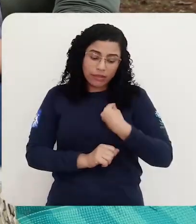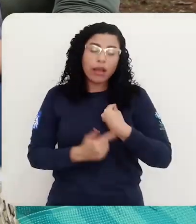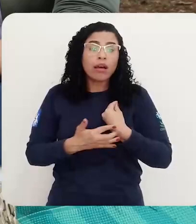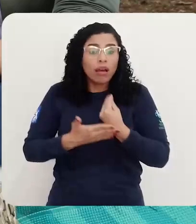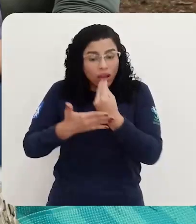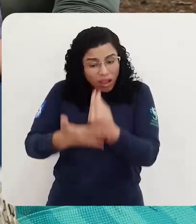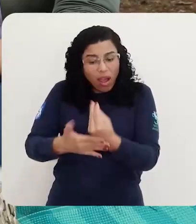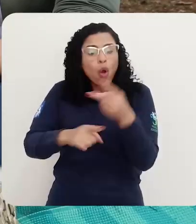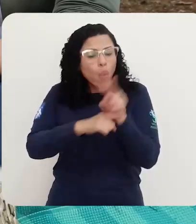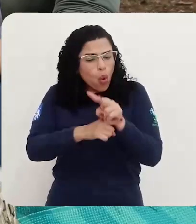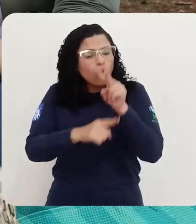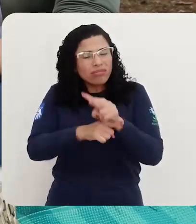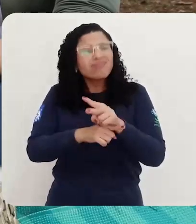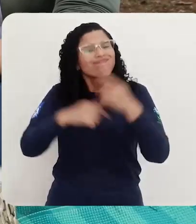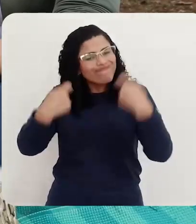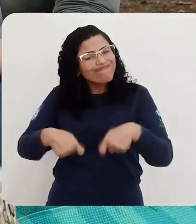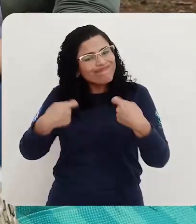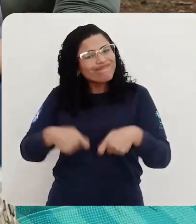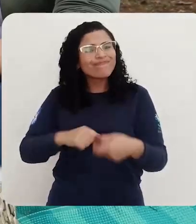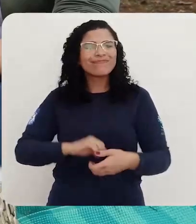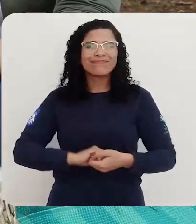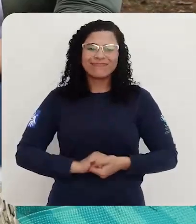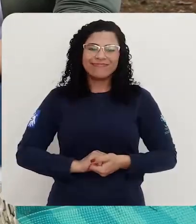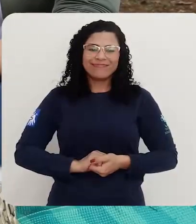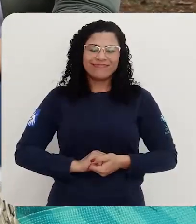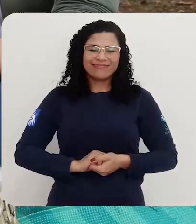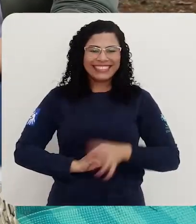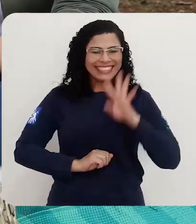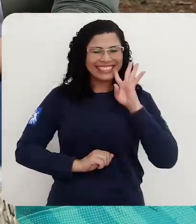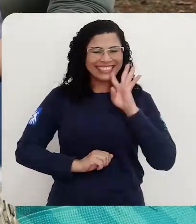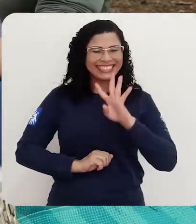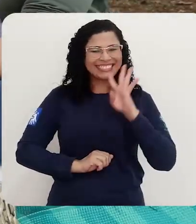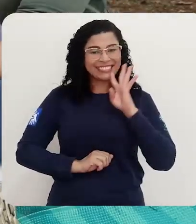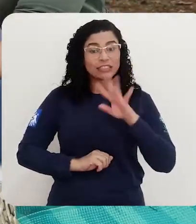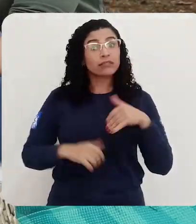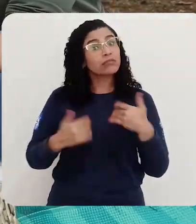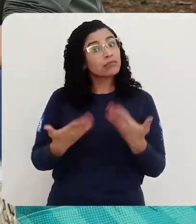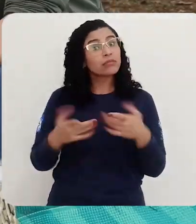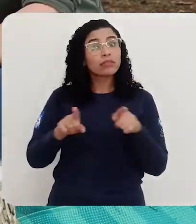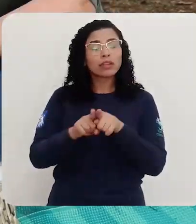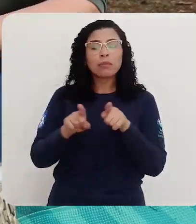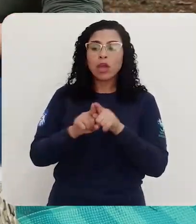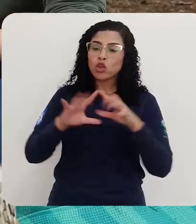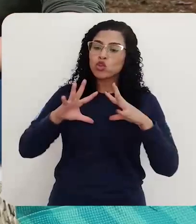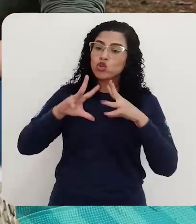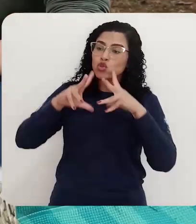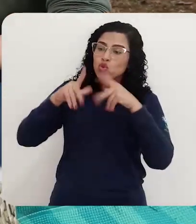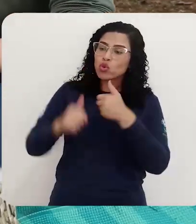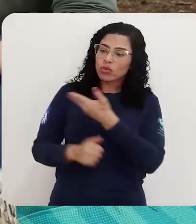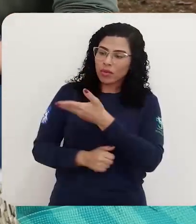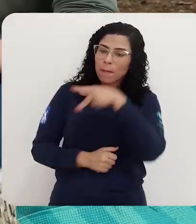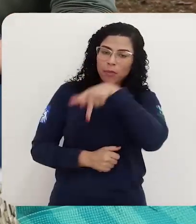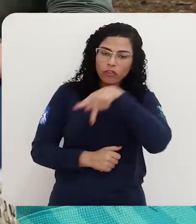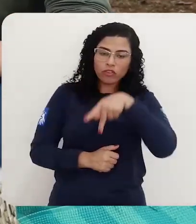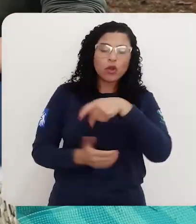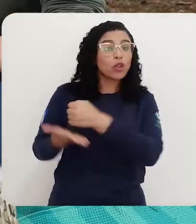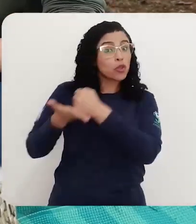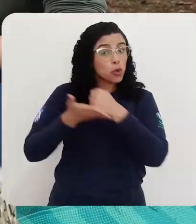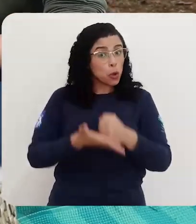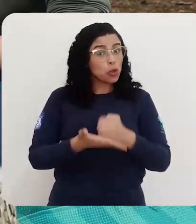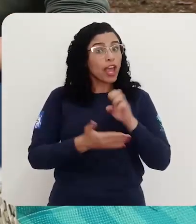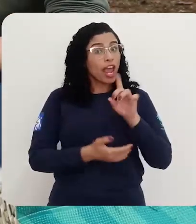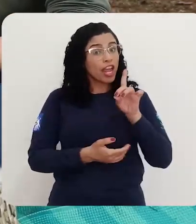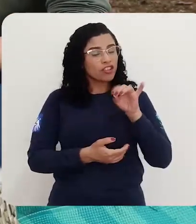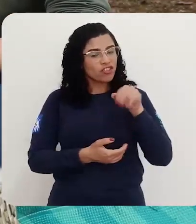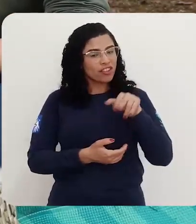E a nossa vida precisa ser cuidada e preservada. Isso mesmo. Muito bacana. E além de toda essa contribuição que a professora